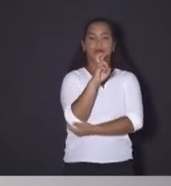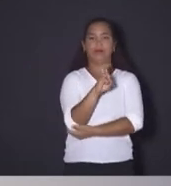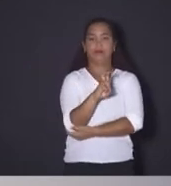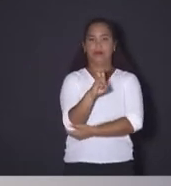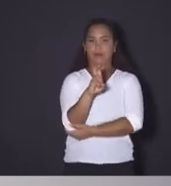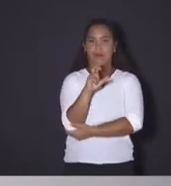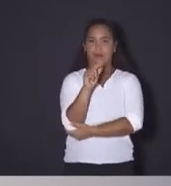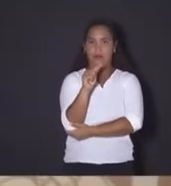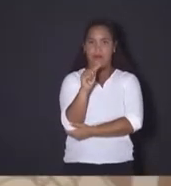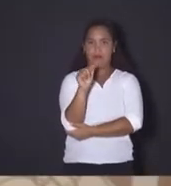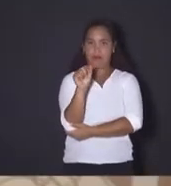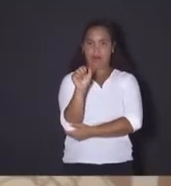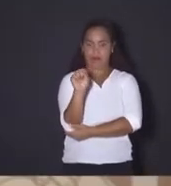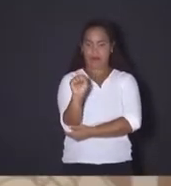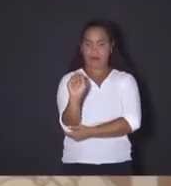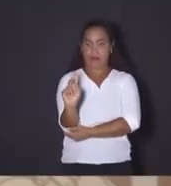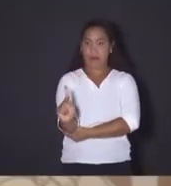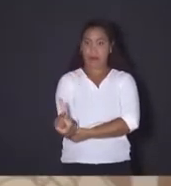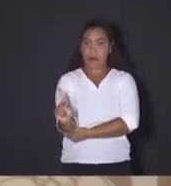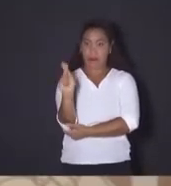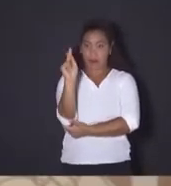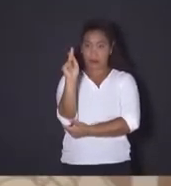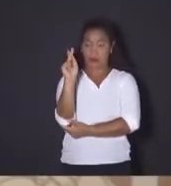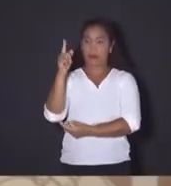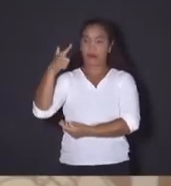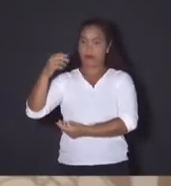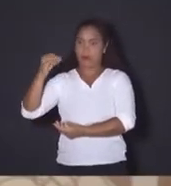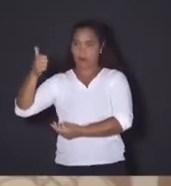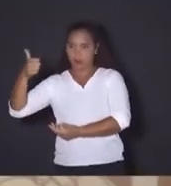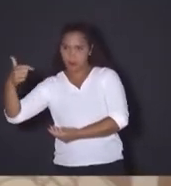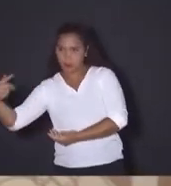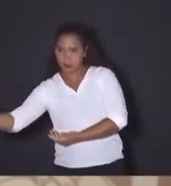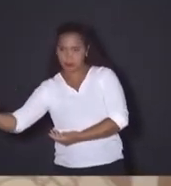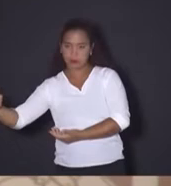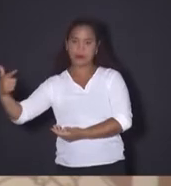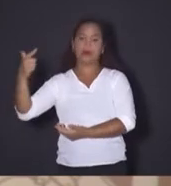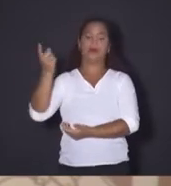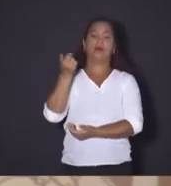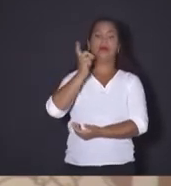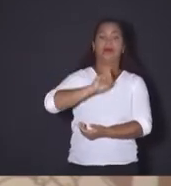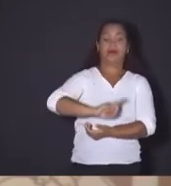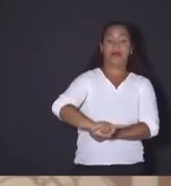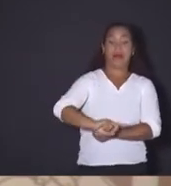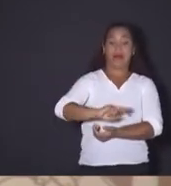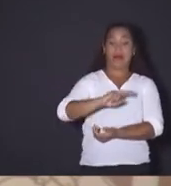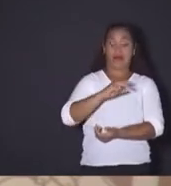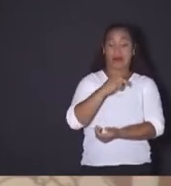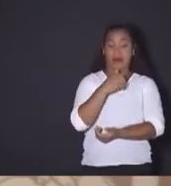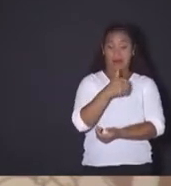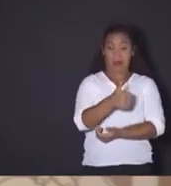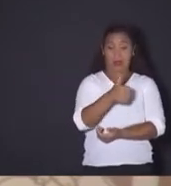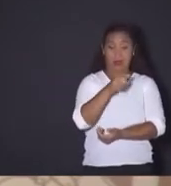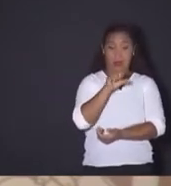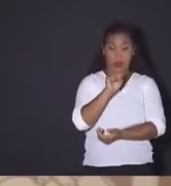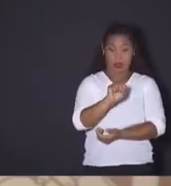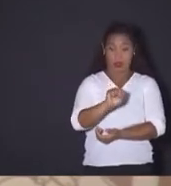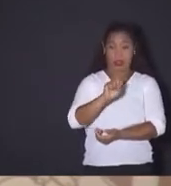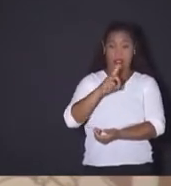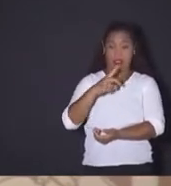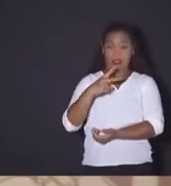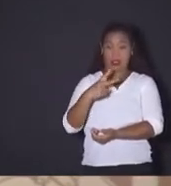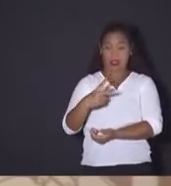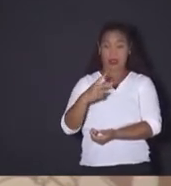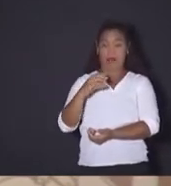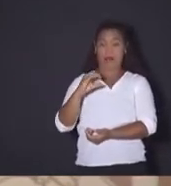578 quilos em 2012 para quase duas toneladas mil 820 quilos